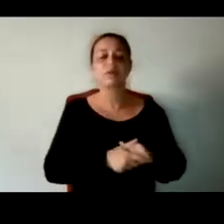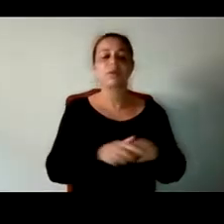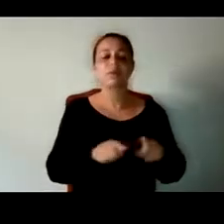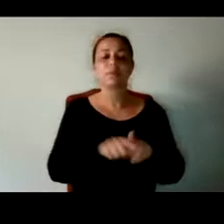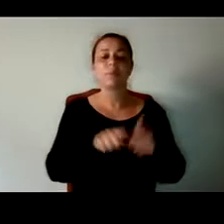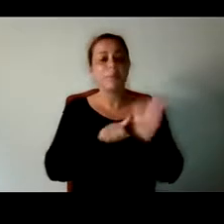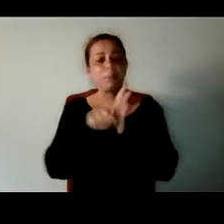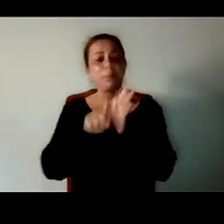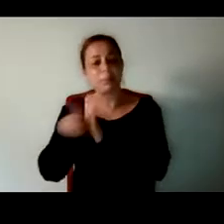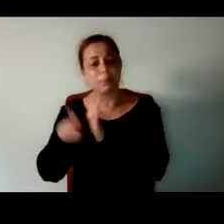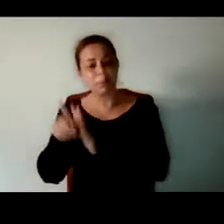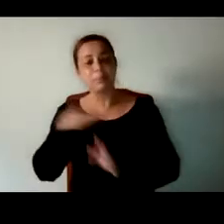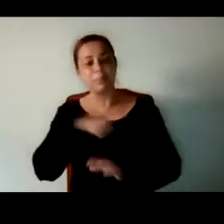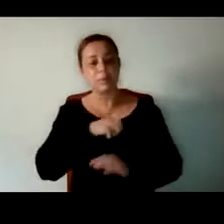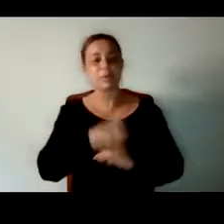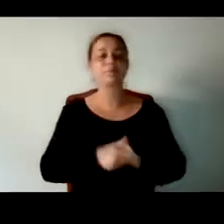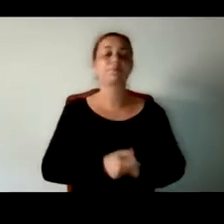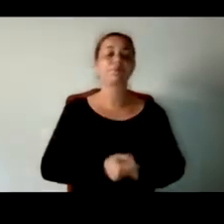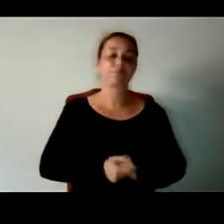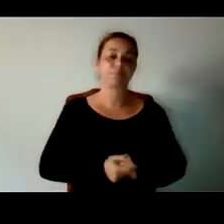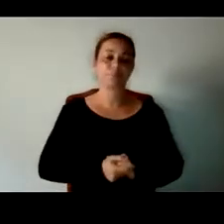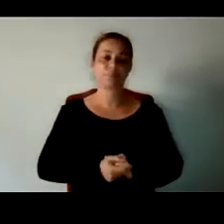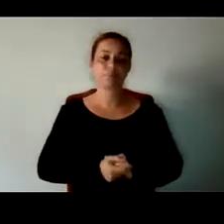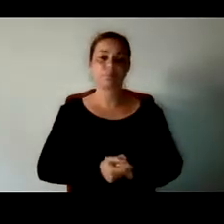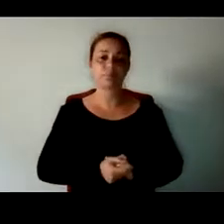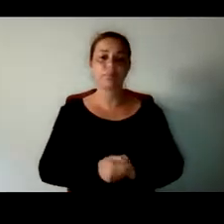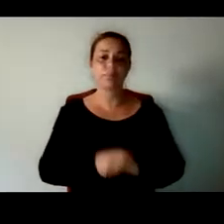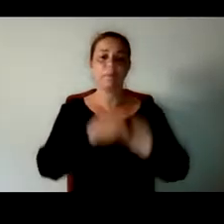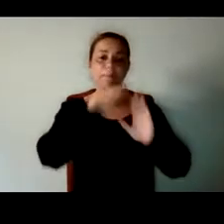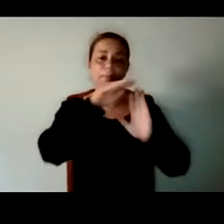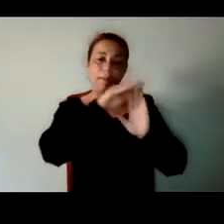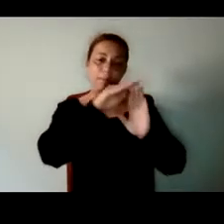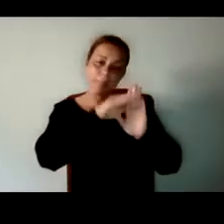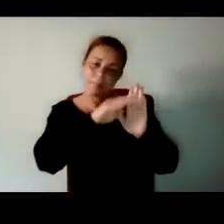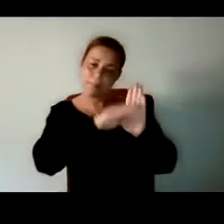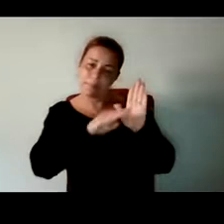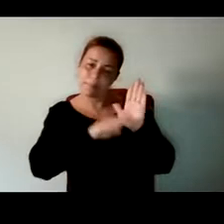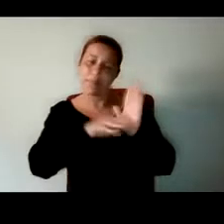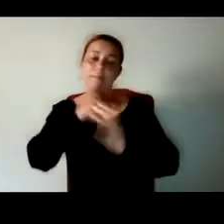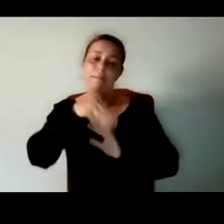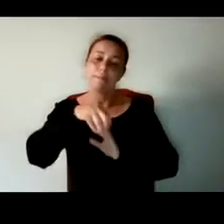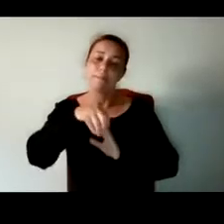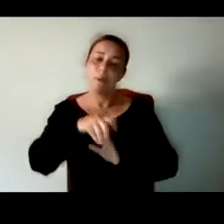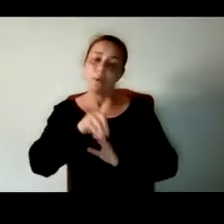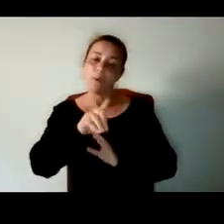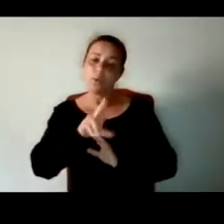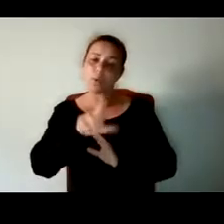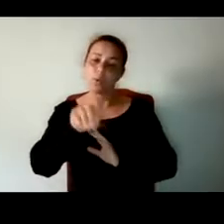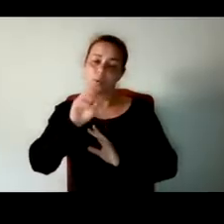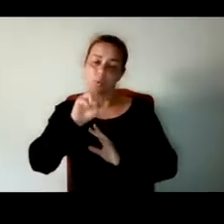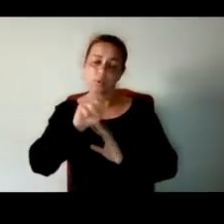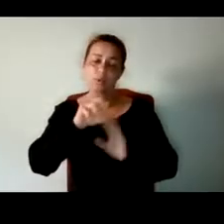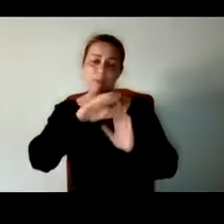Então, falando sobre os módulos, no módulo 1 do curso, os participantes eles vão ter uma visão geral sobre